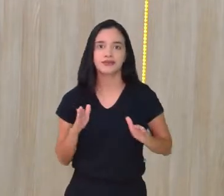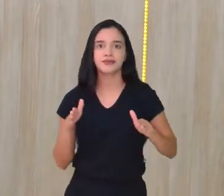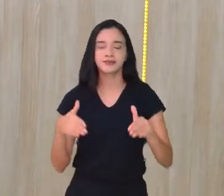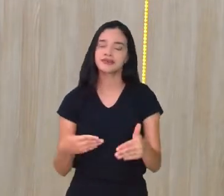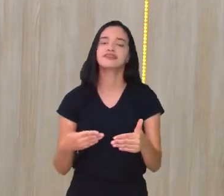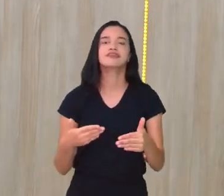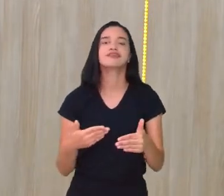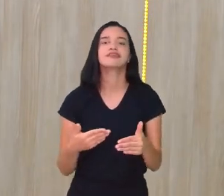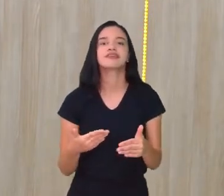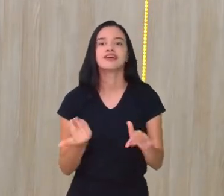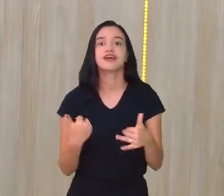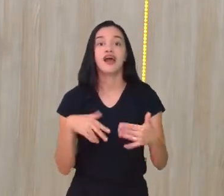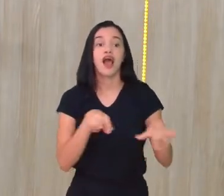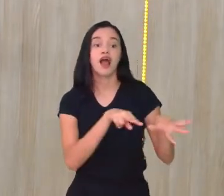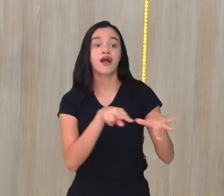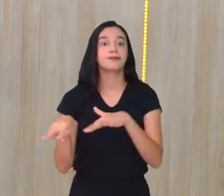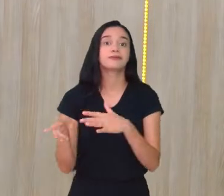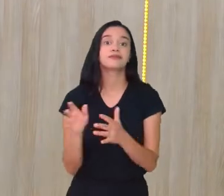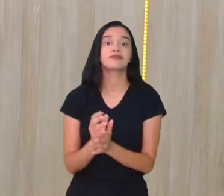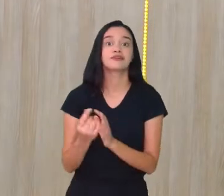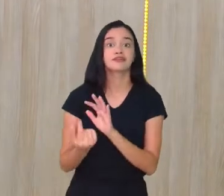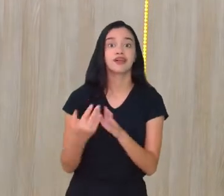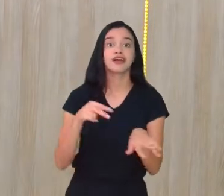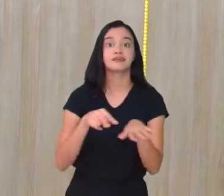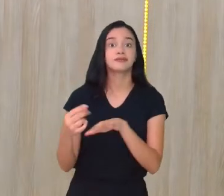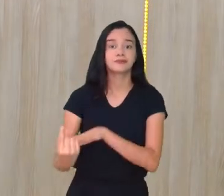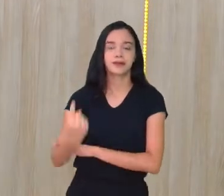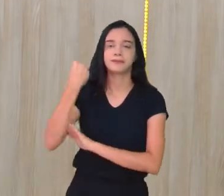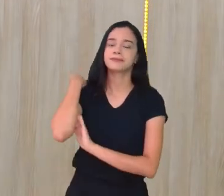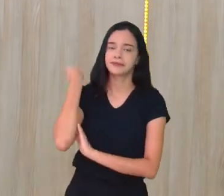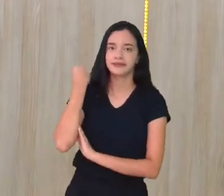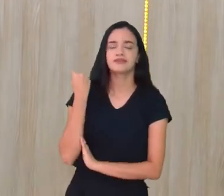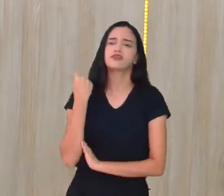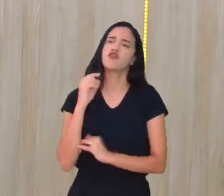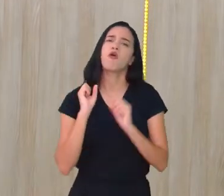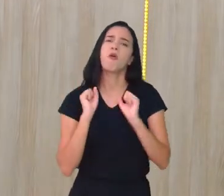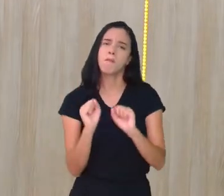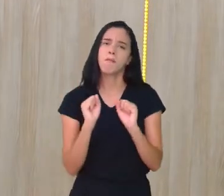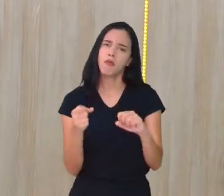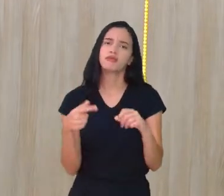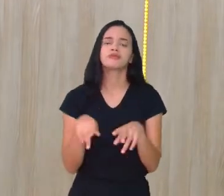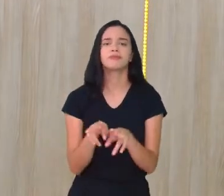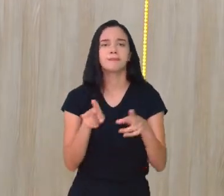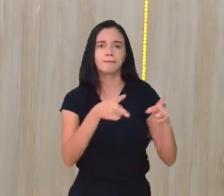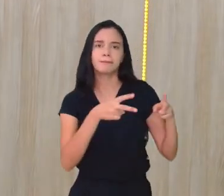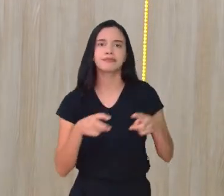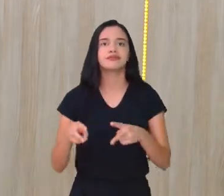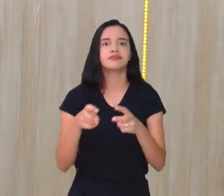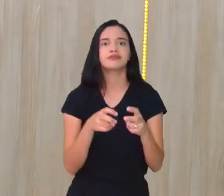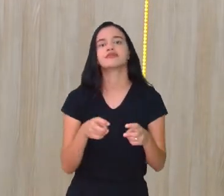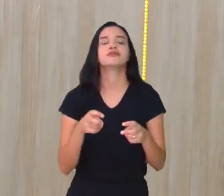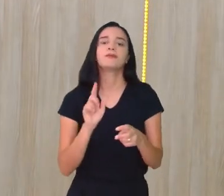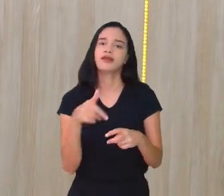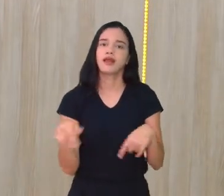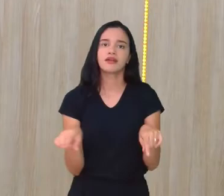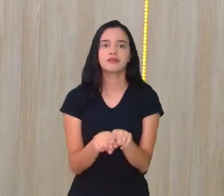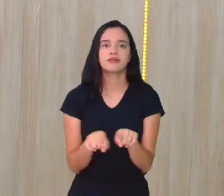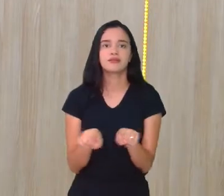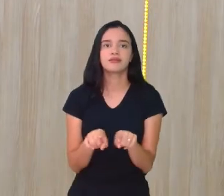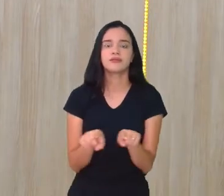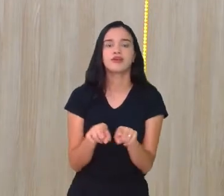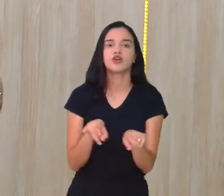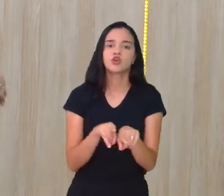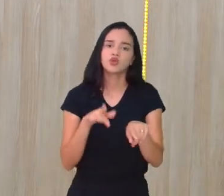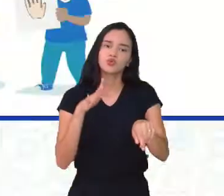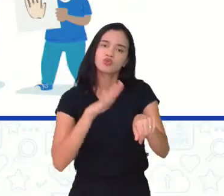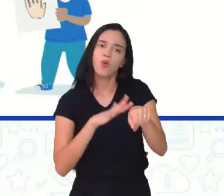é justamente a aula da semana passada anterior, né? Mas aí você pode perceber a paisagem, tanto através do tato, olha